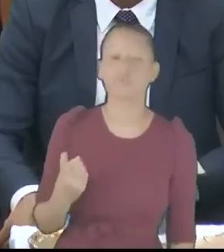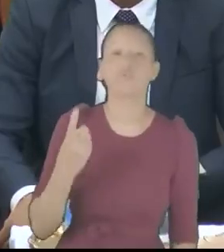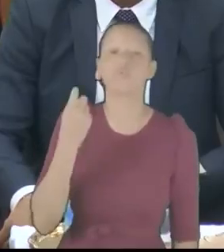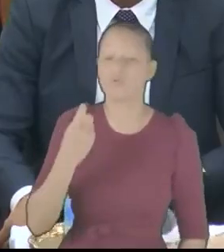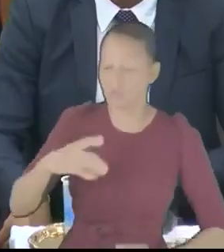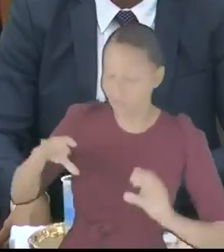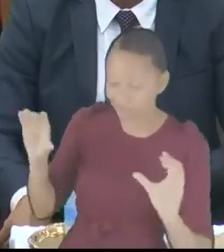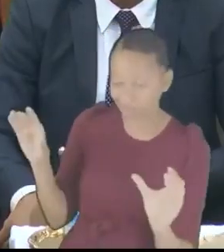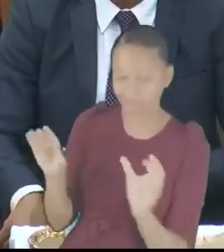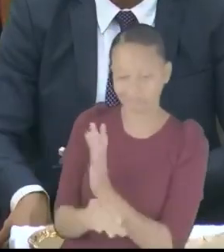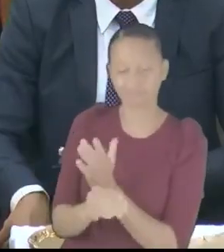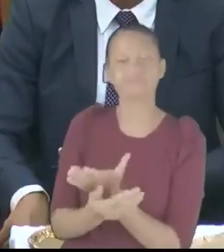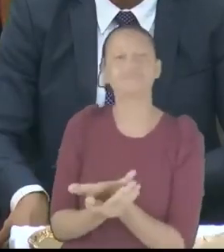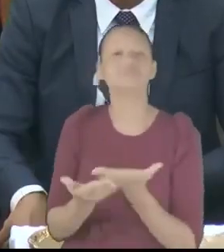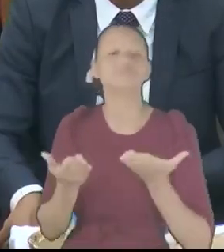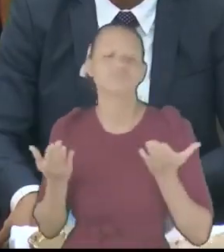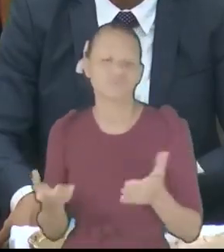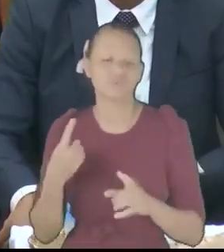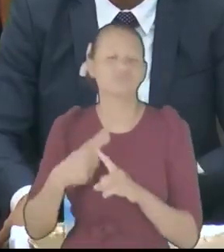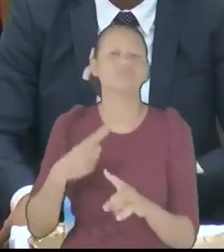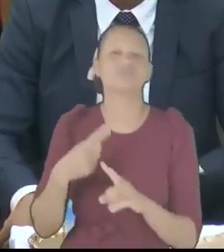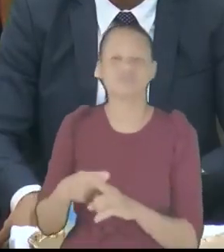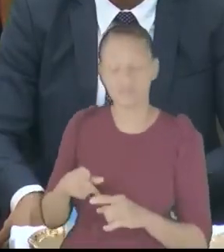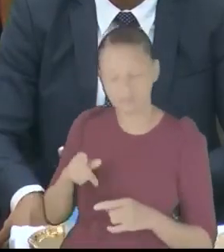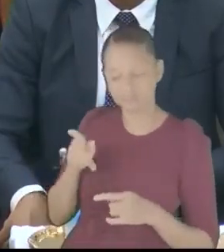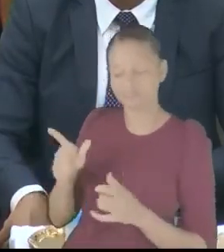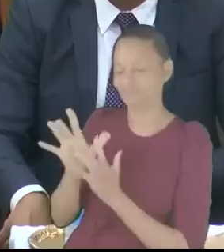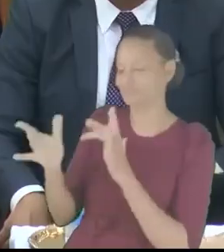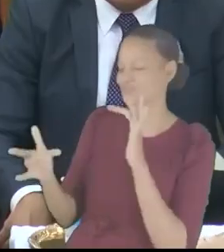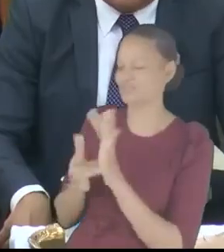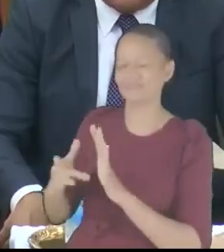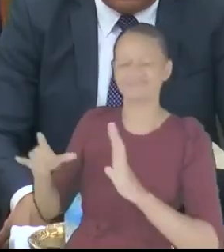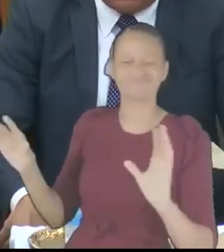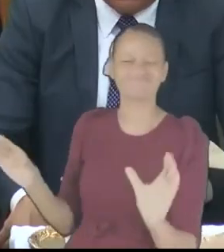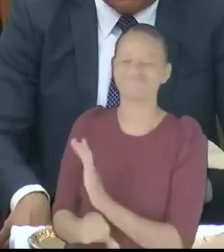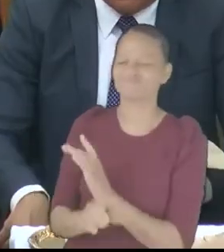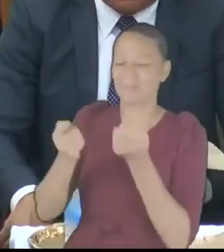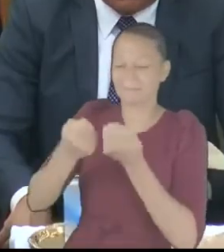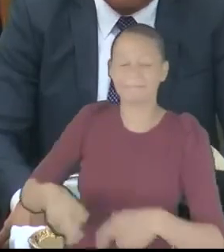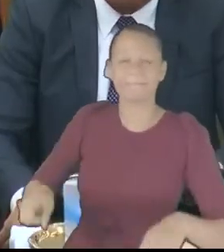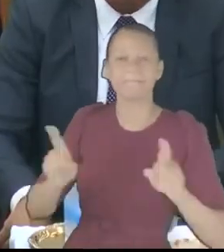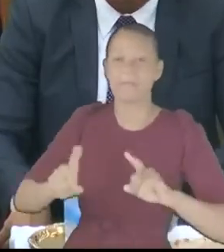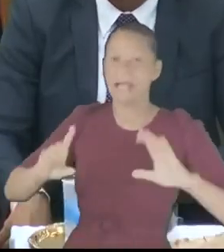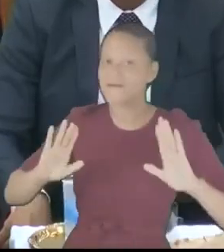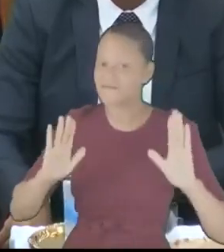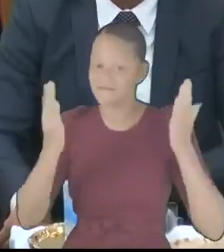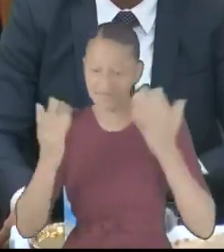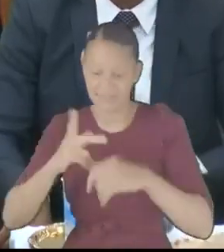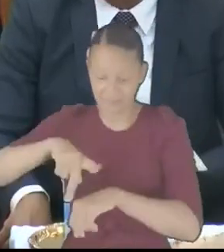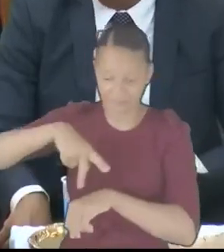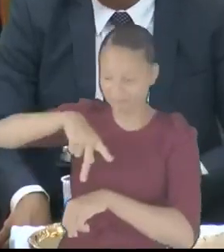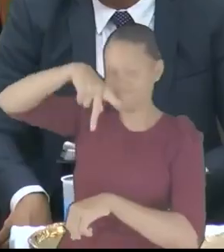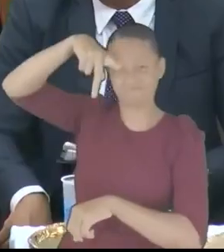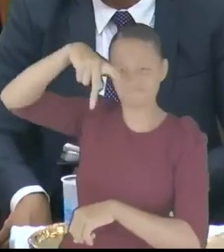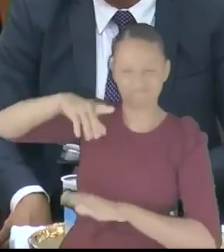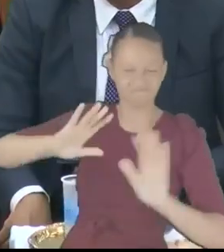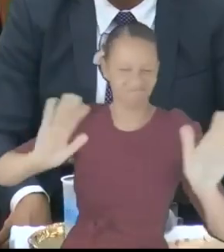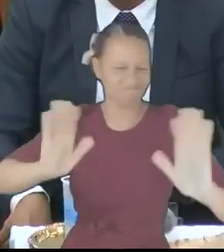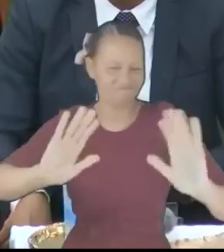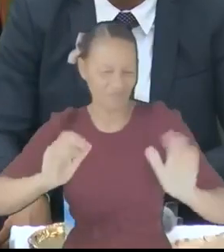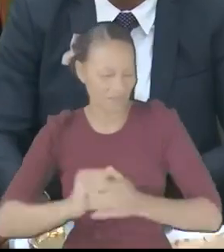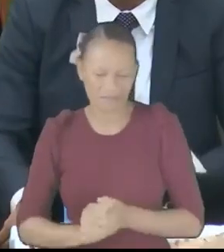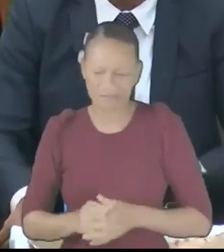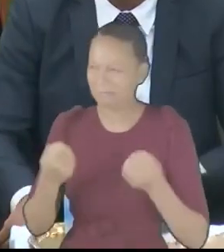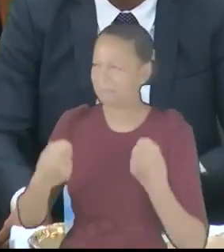e suficiente porque Ele basta. Ele não precisa de festa de Páscoa, Ele não precisa mais